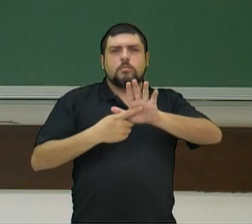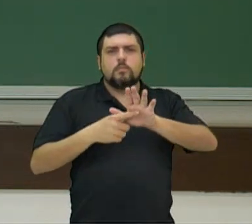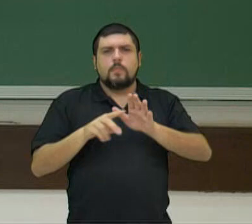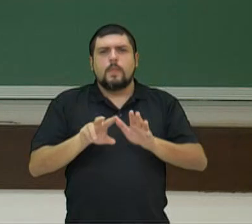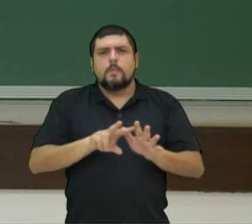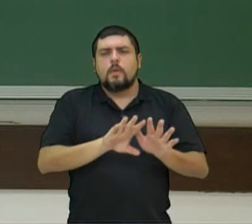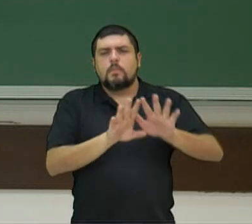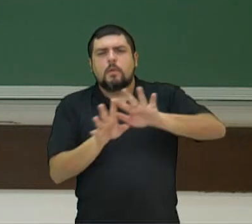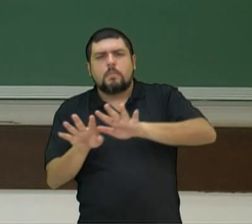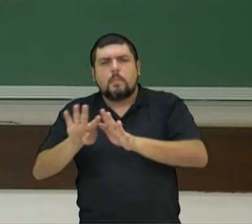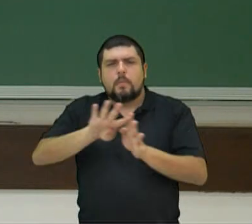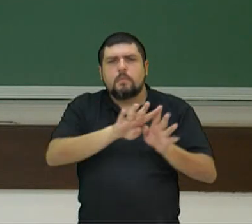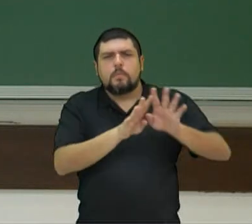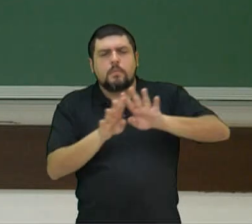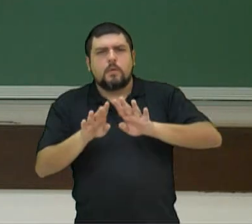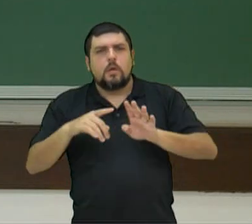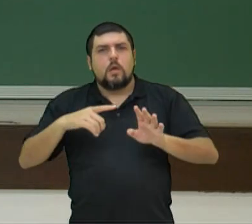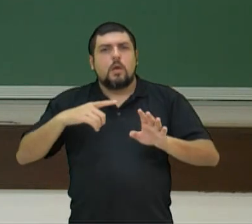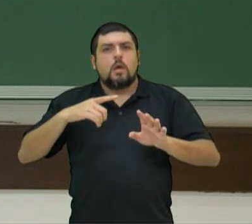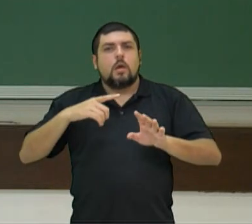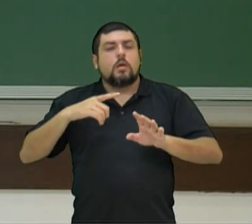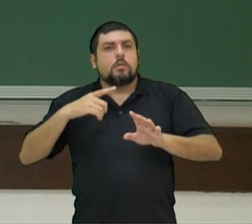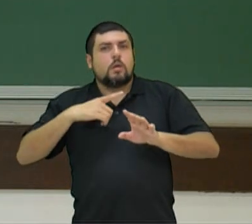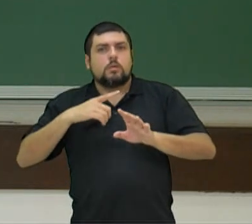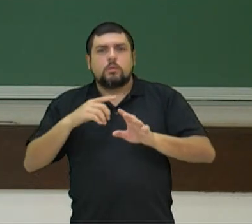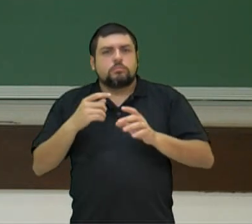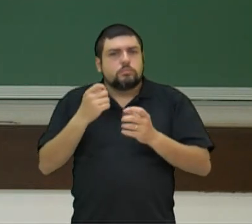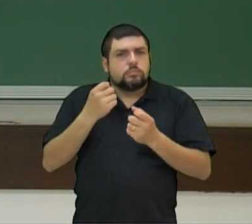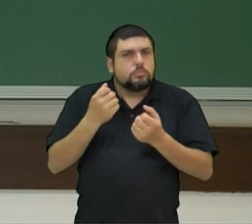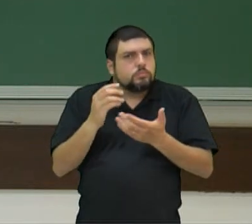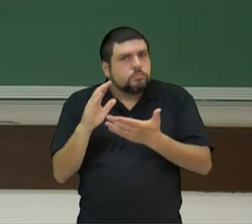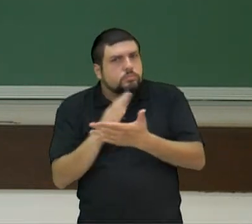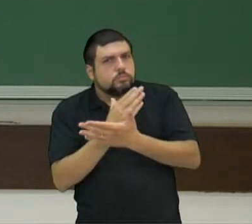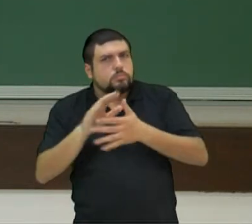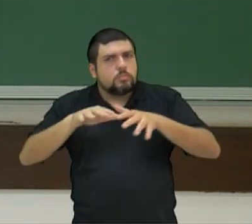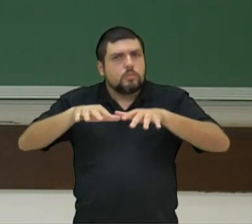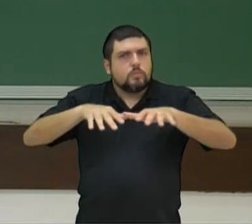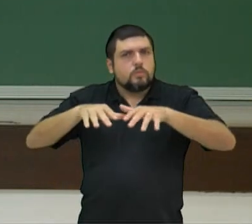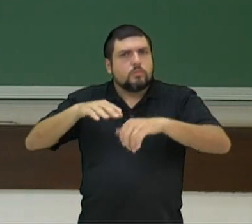até mais complexas do que na rotina técnica, tá?